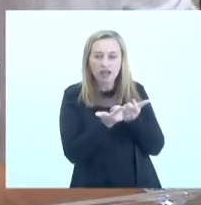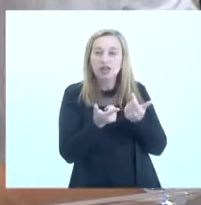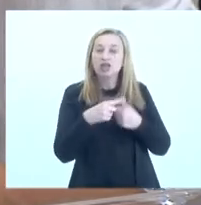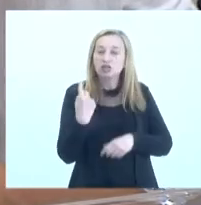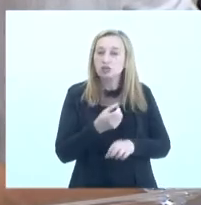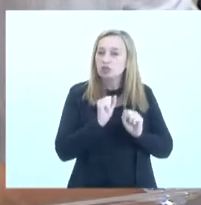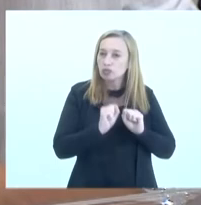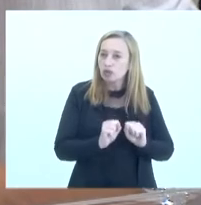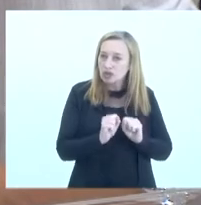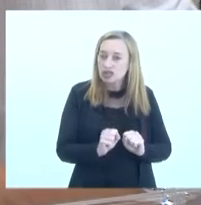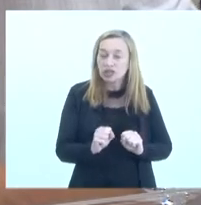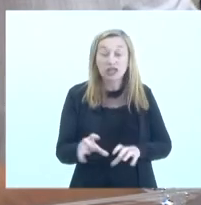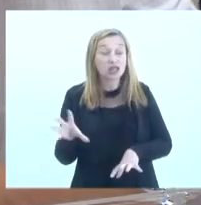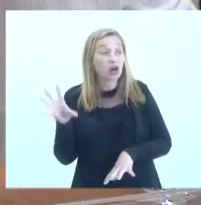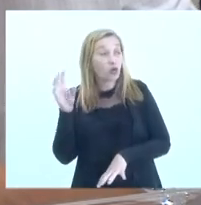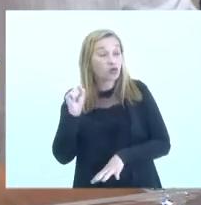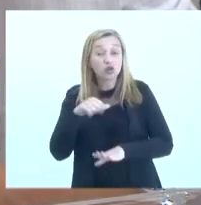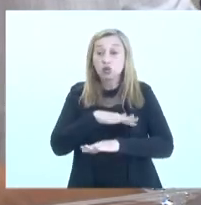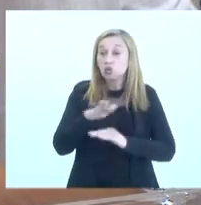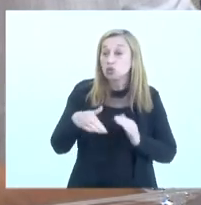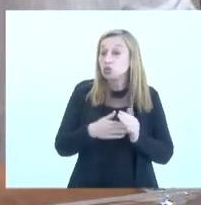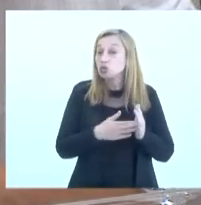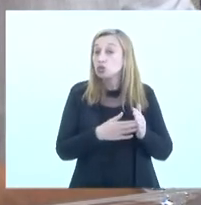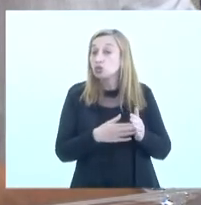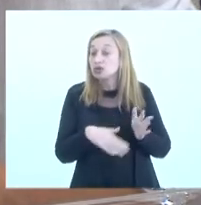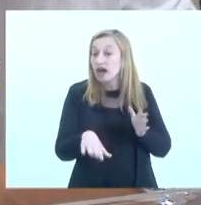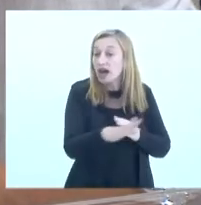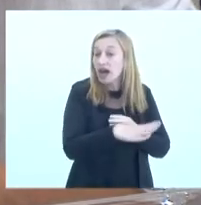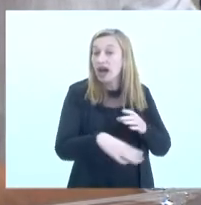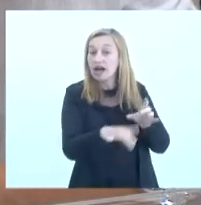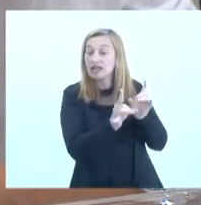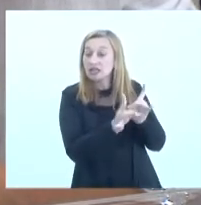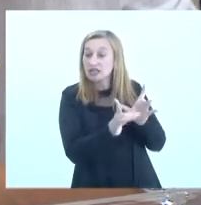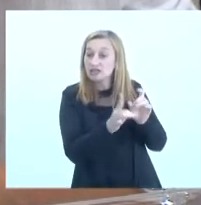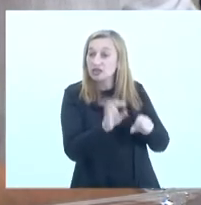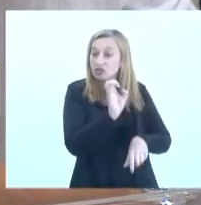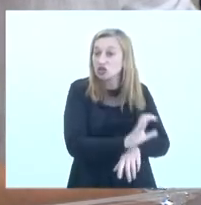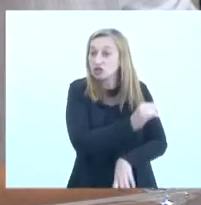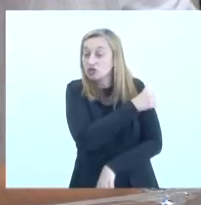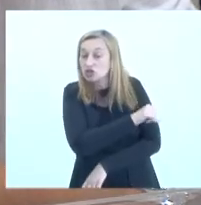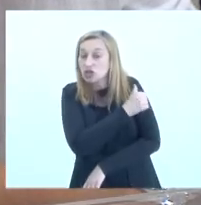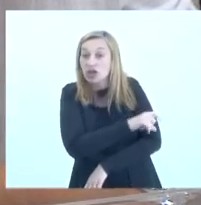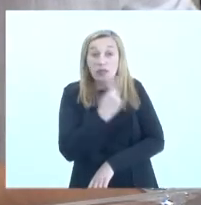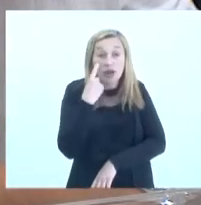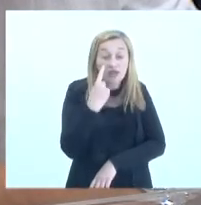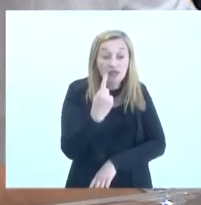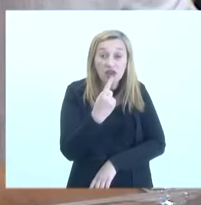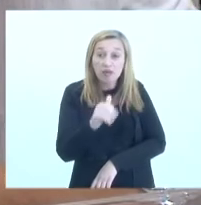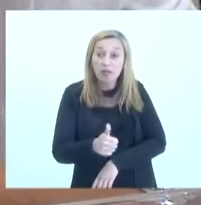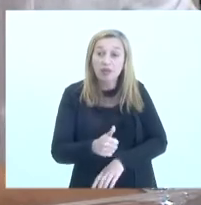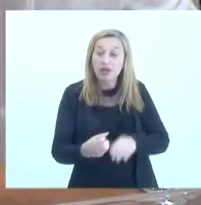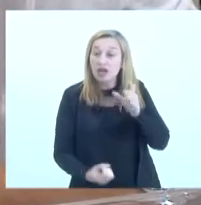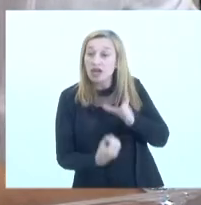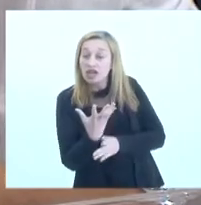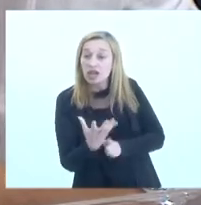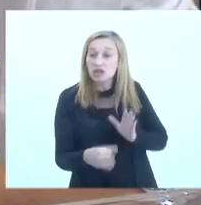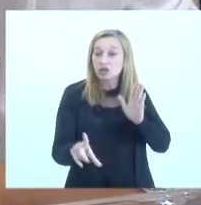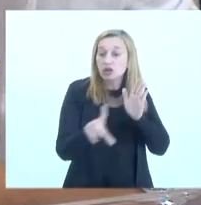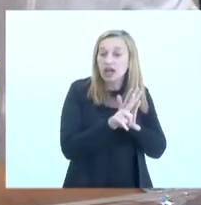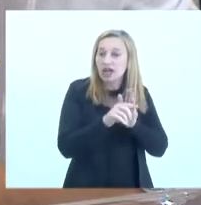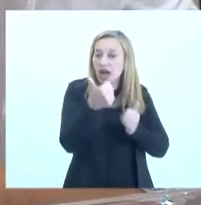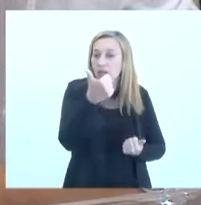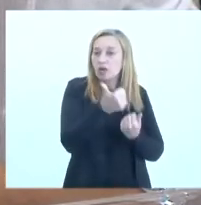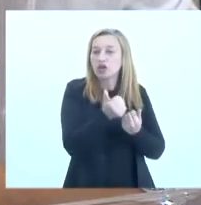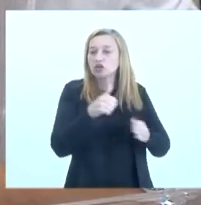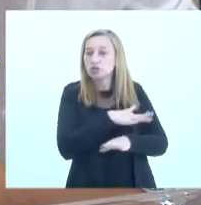gente possa estar ouvindo todo o comércio varejista do nosso estado do Rio de Janeiro, para que a gente possa estar implementando leis, apoiando